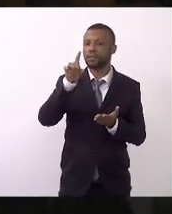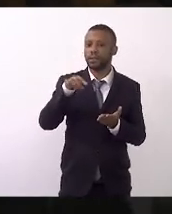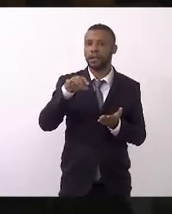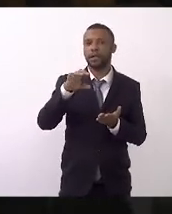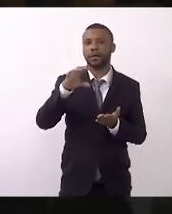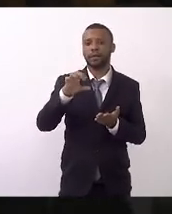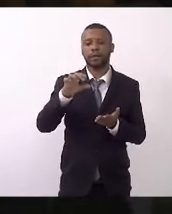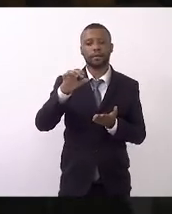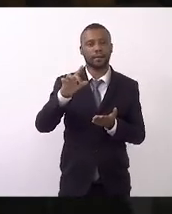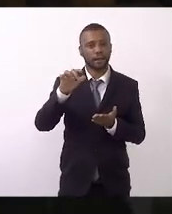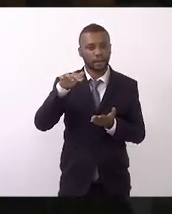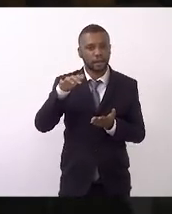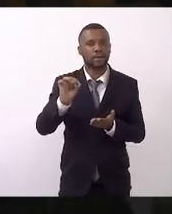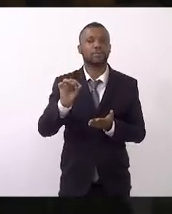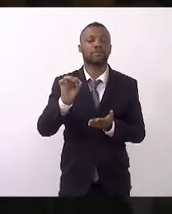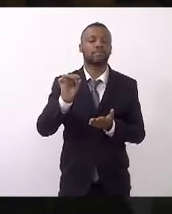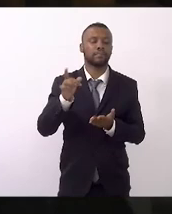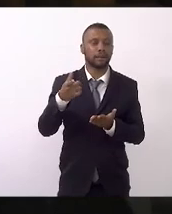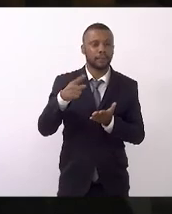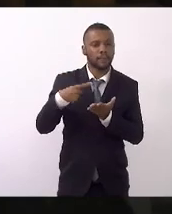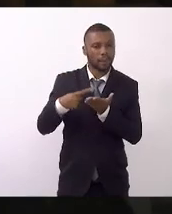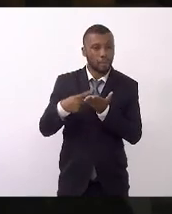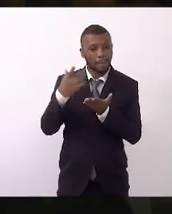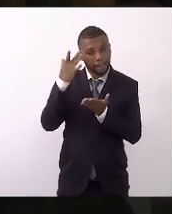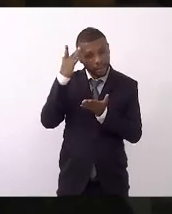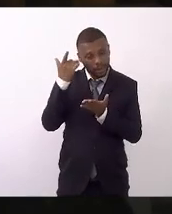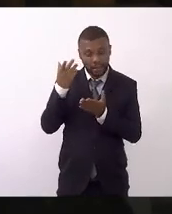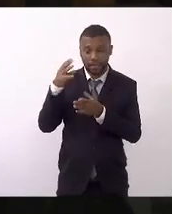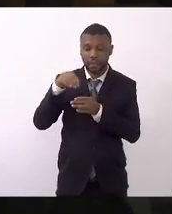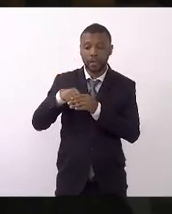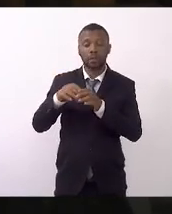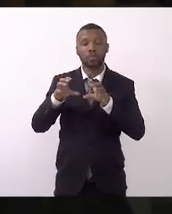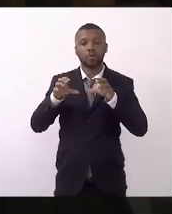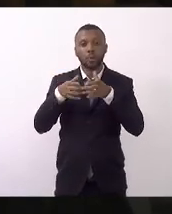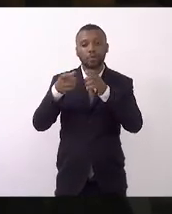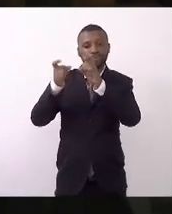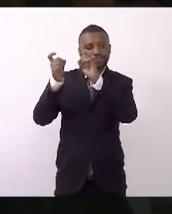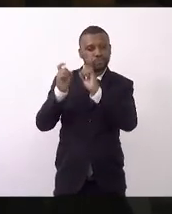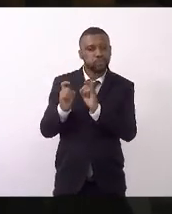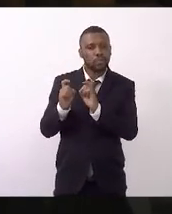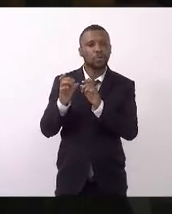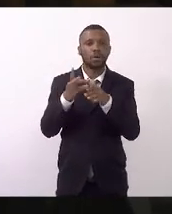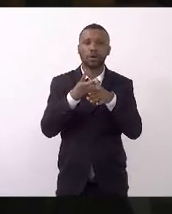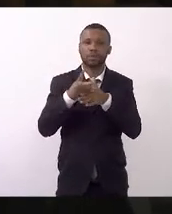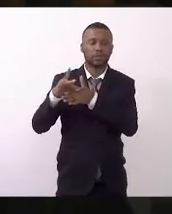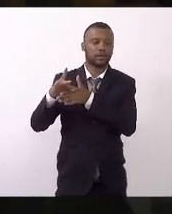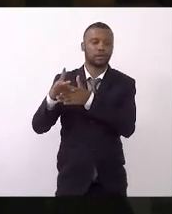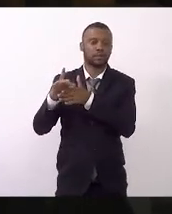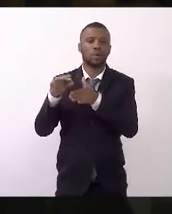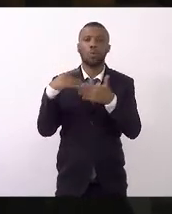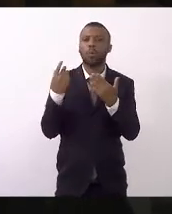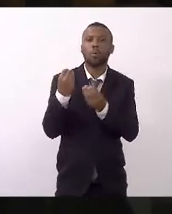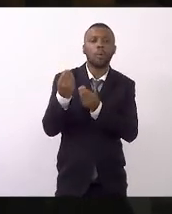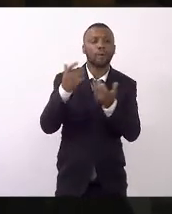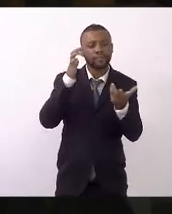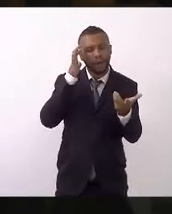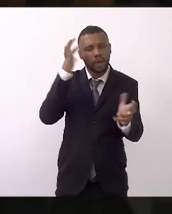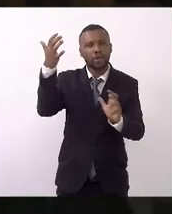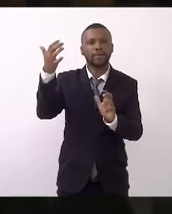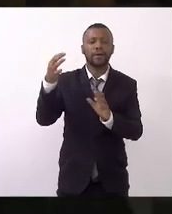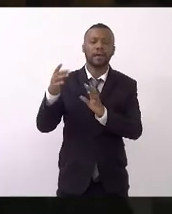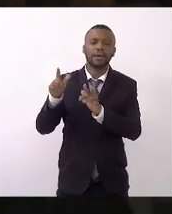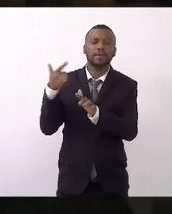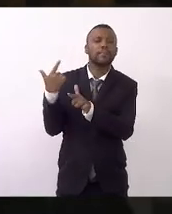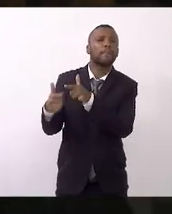né, para ver que desdobramento nós vamos dar a isso tudo, né,